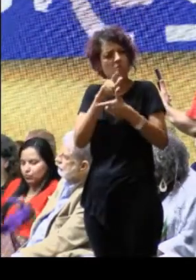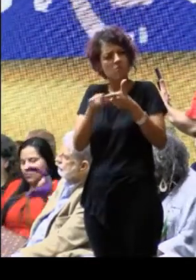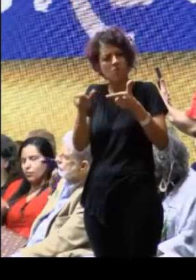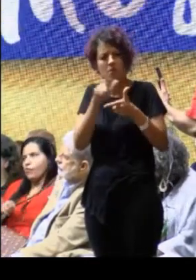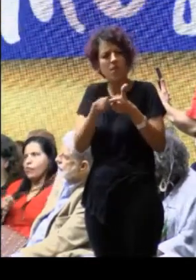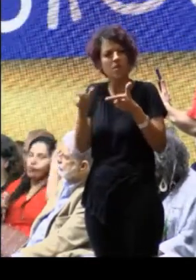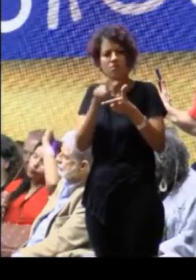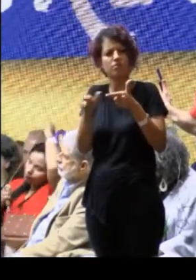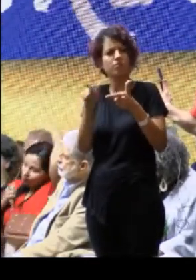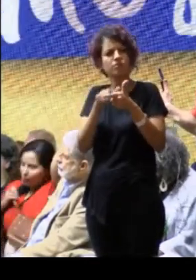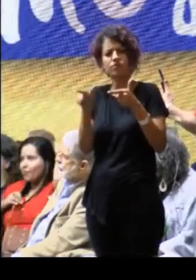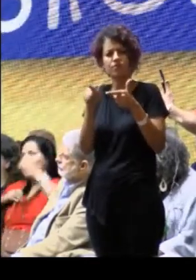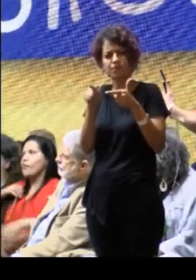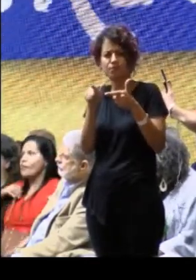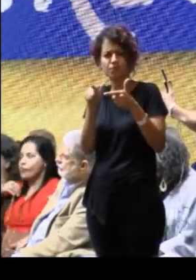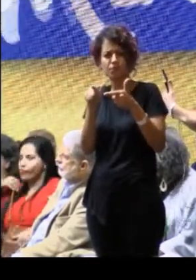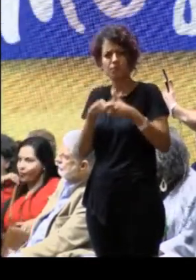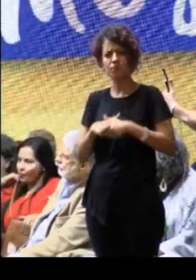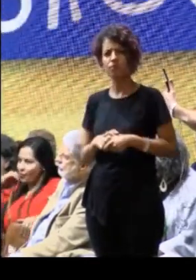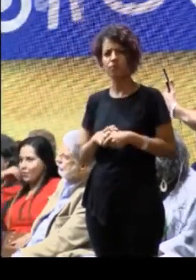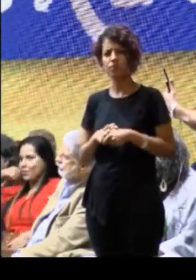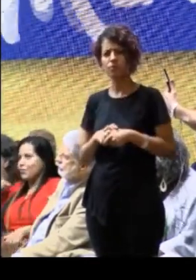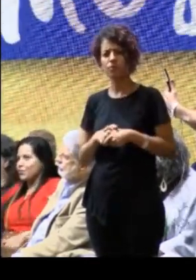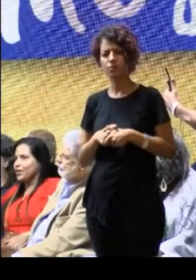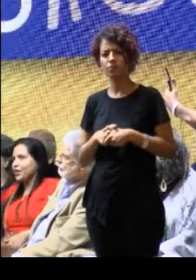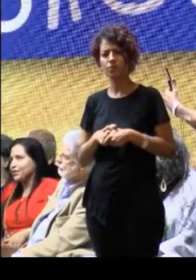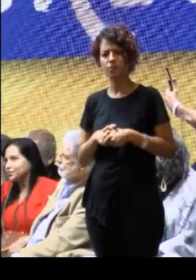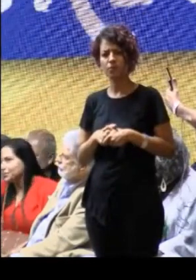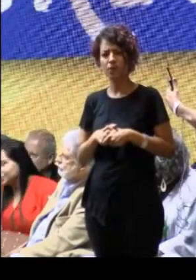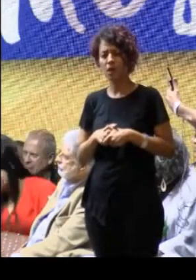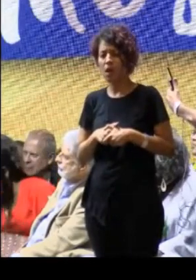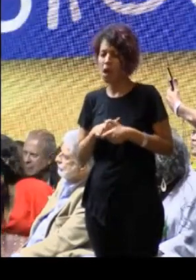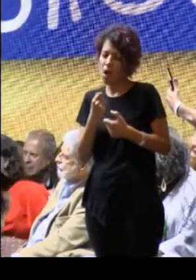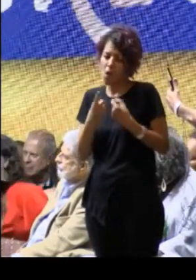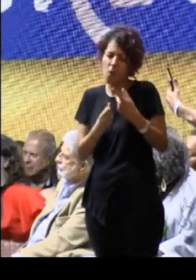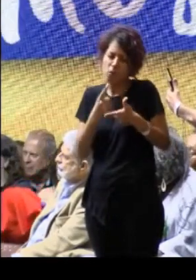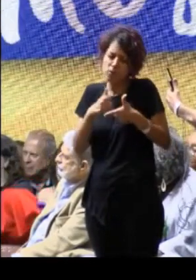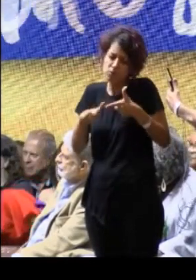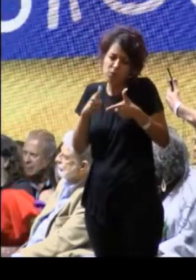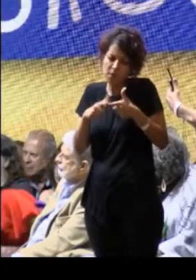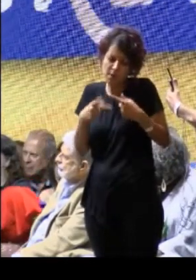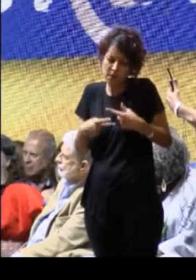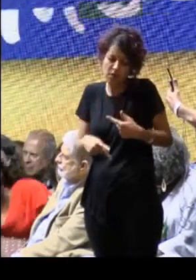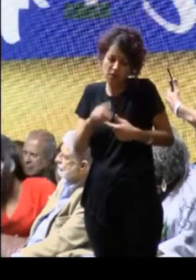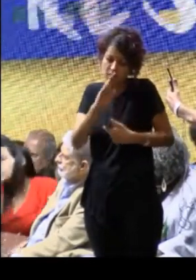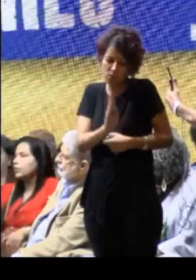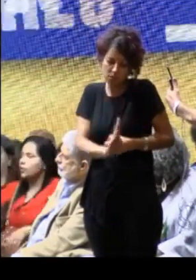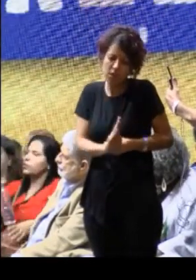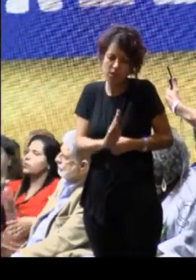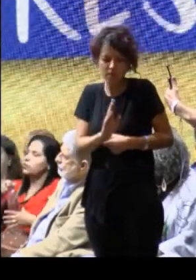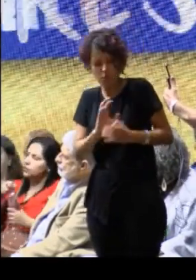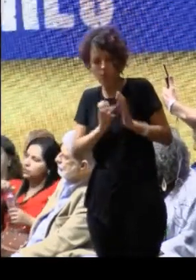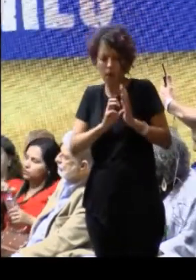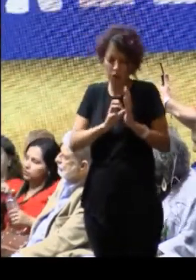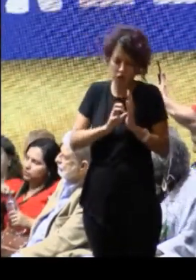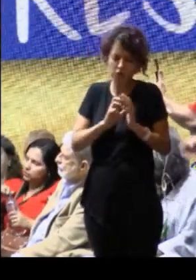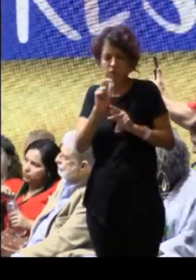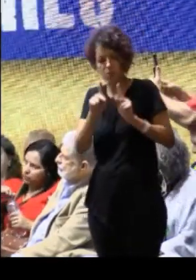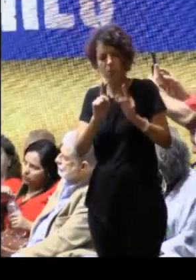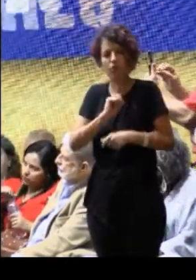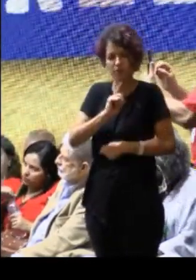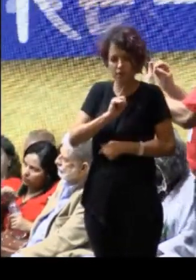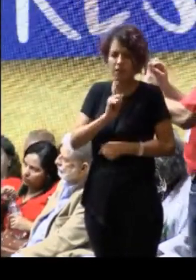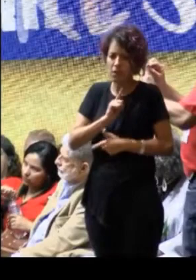adversidades. Não faz muito tempo nós tivemos problema no nosso país, no nosso partido, no nosso povo,